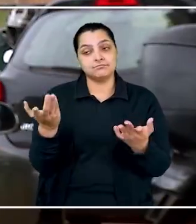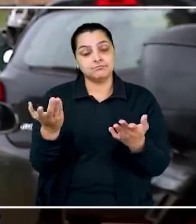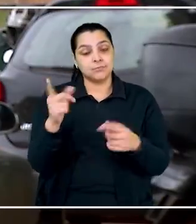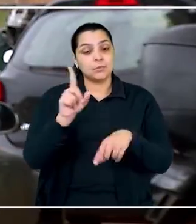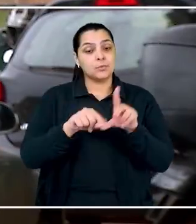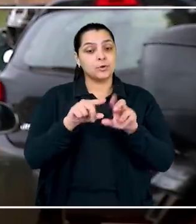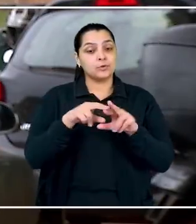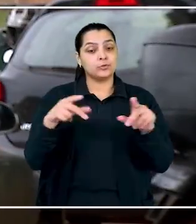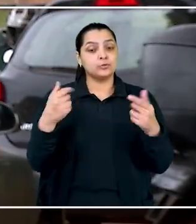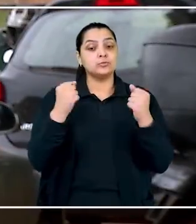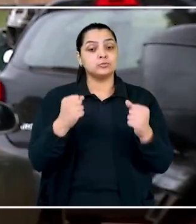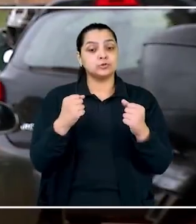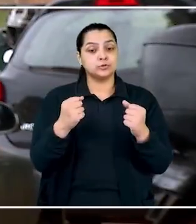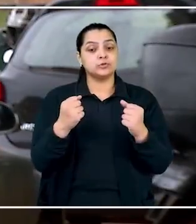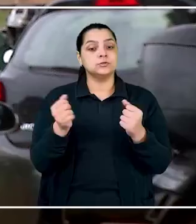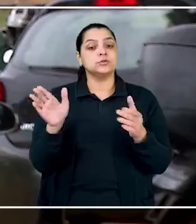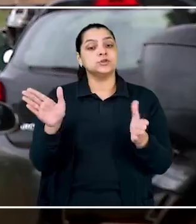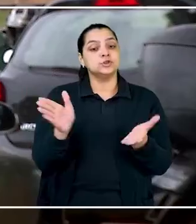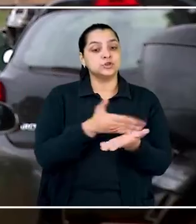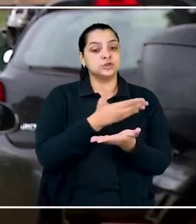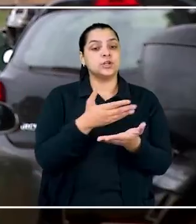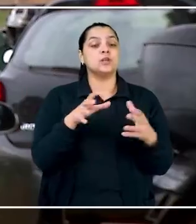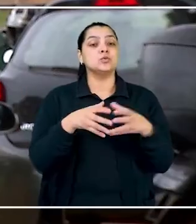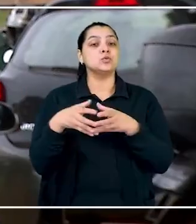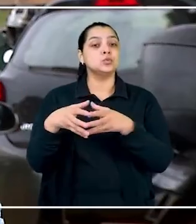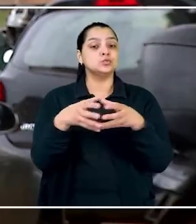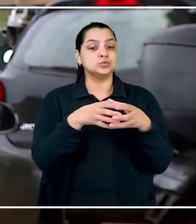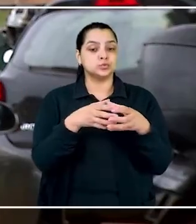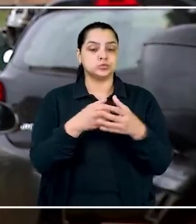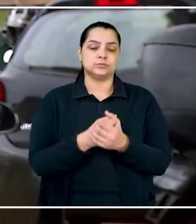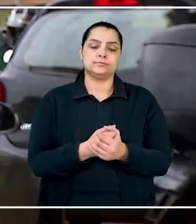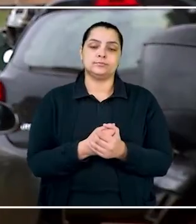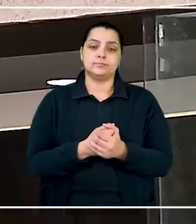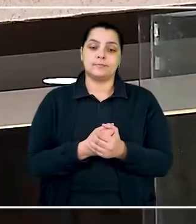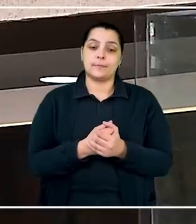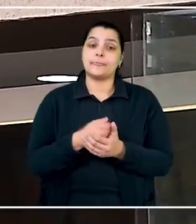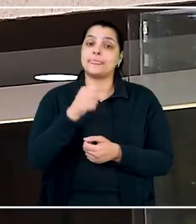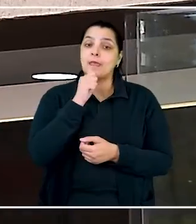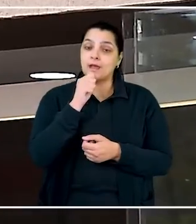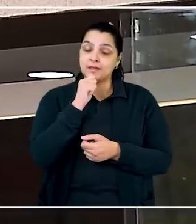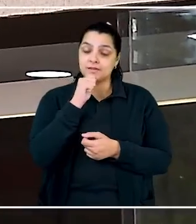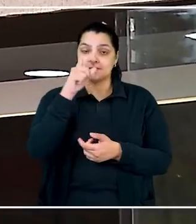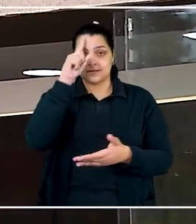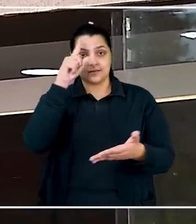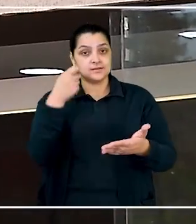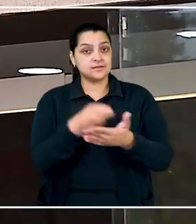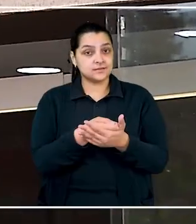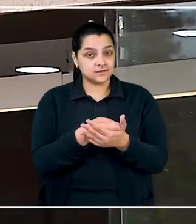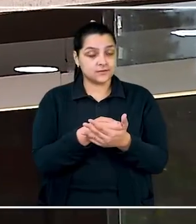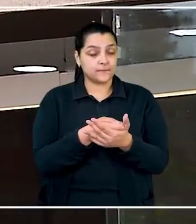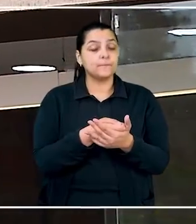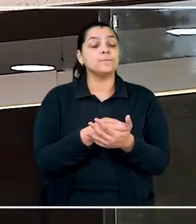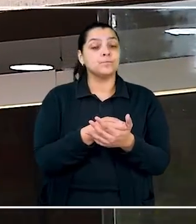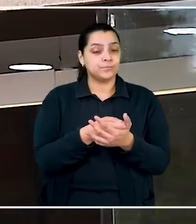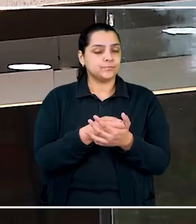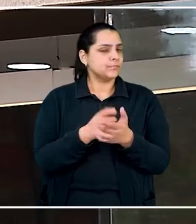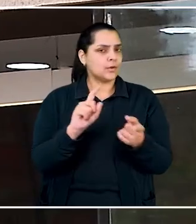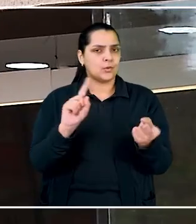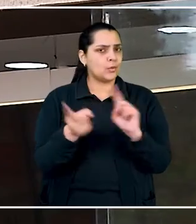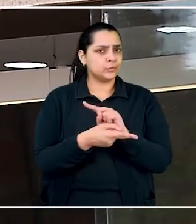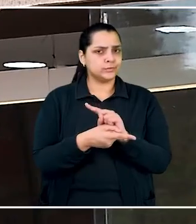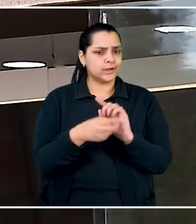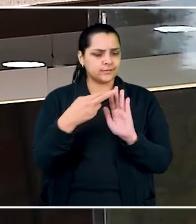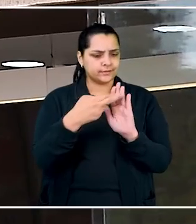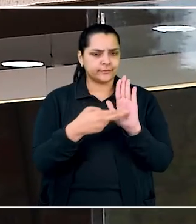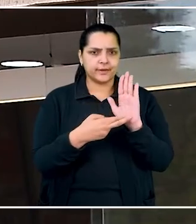estragada, pois o produto poderia ser retirado do conjunto de alimentos. Ainda de acordo com a decisão, embora